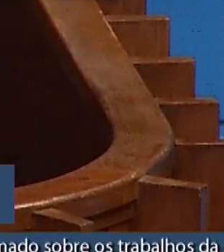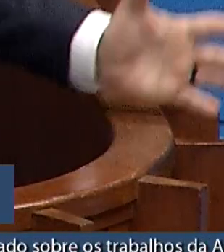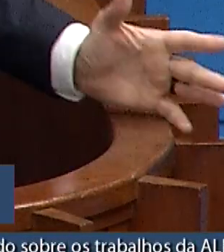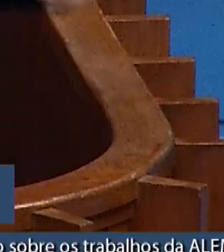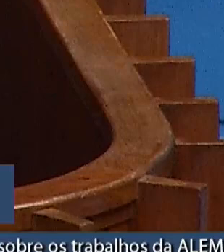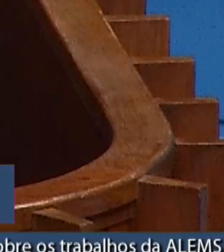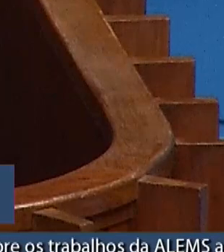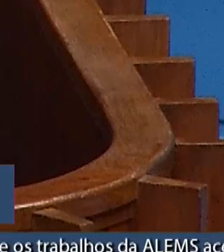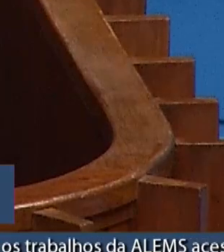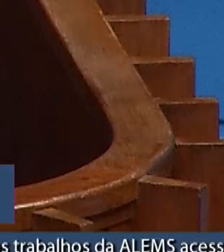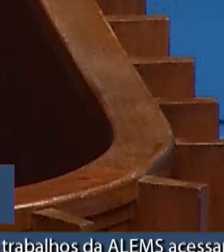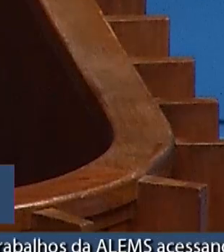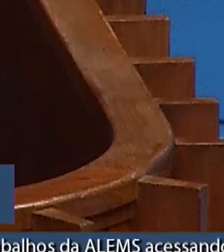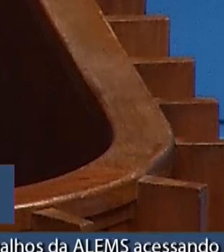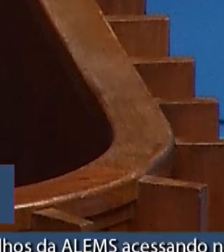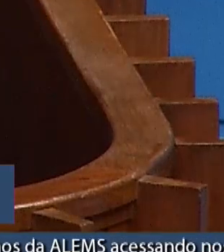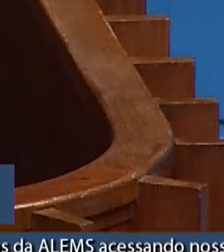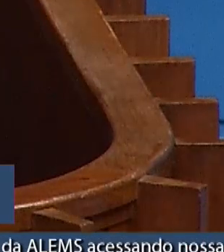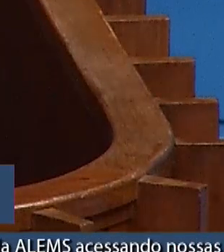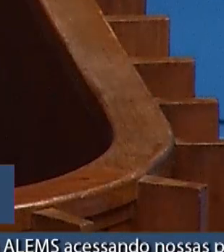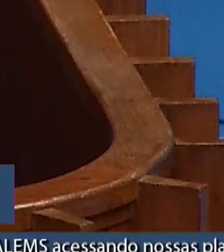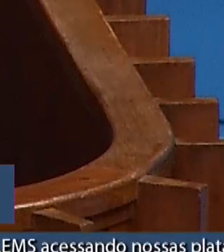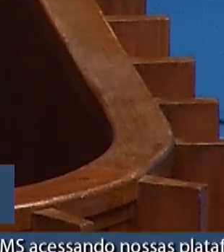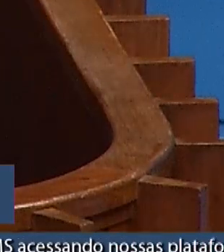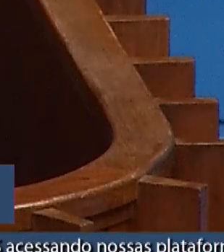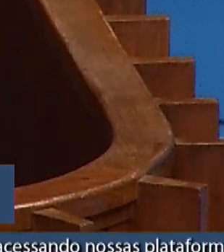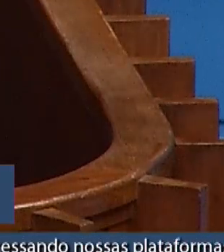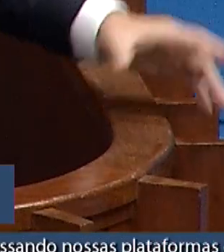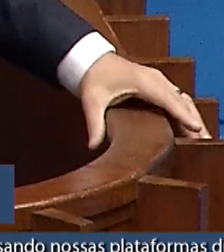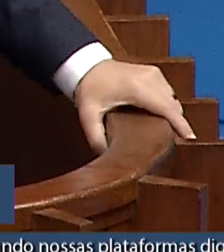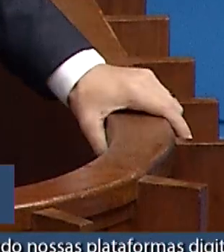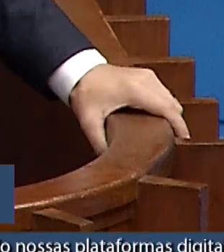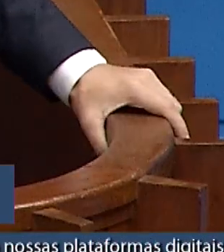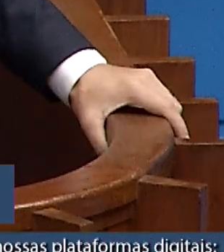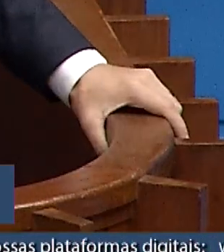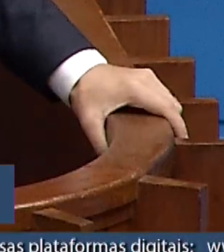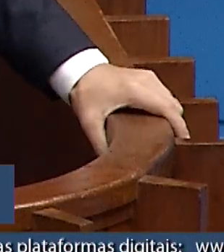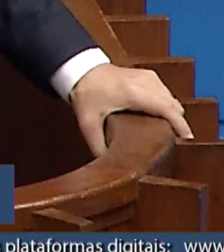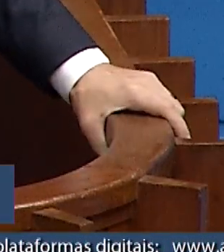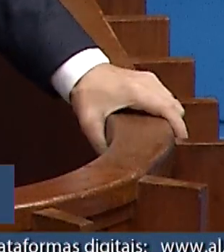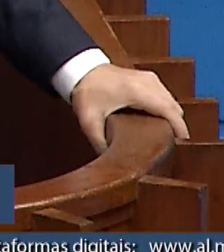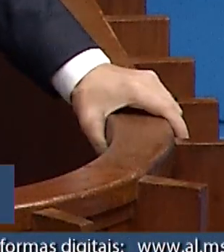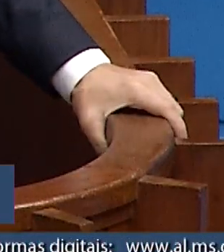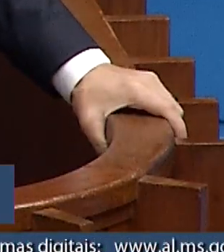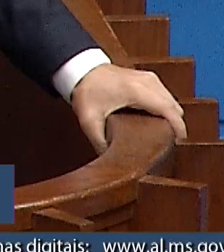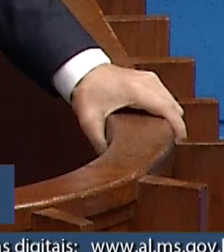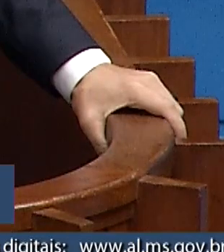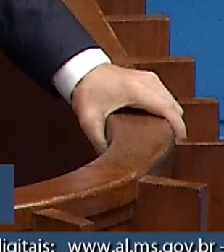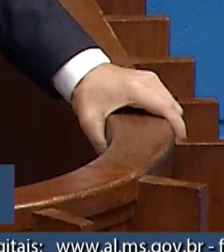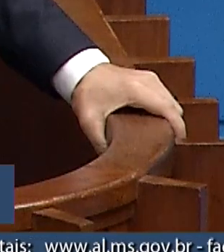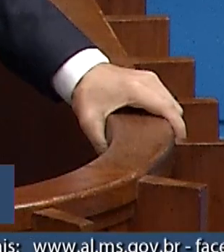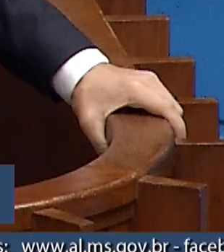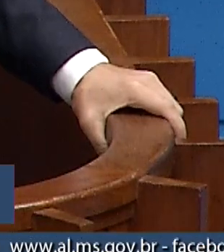não criticam dizendo que ele é um ditador, é um monarquista, é um ditador, porque é de